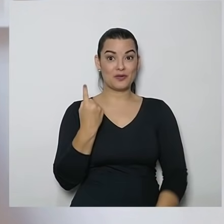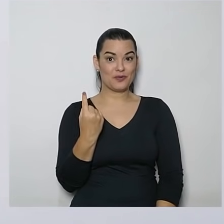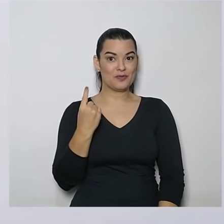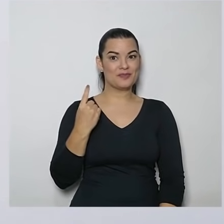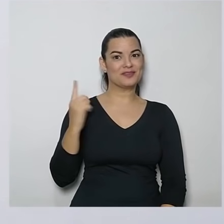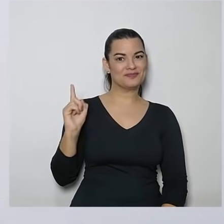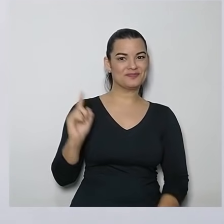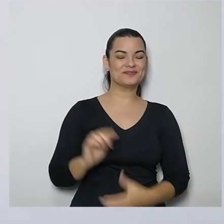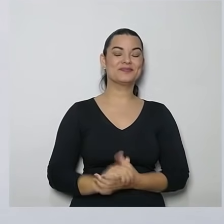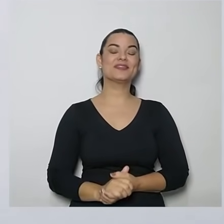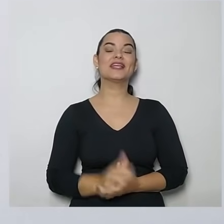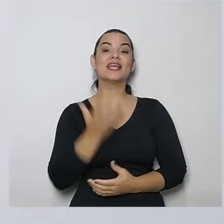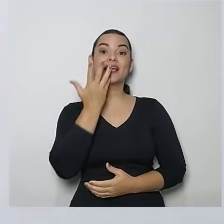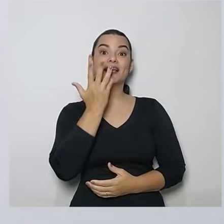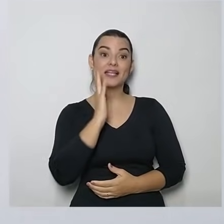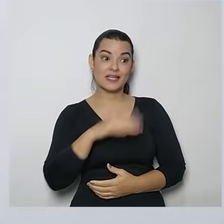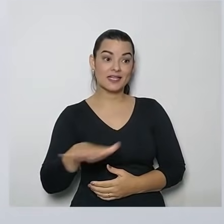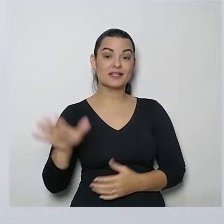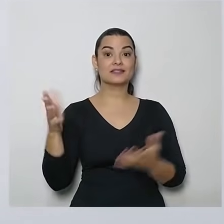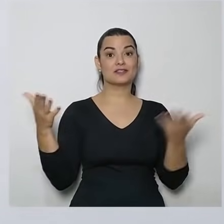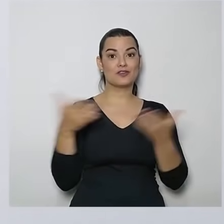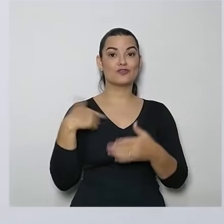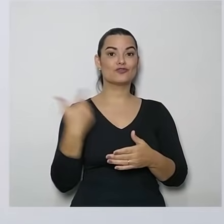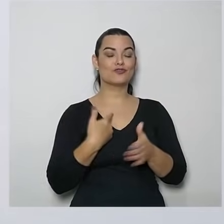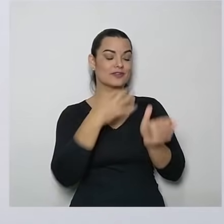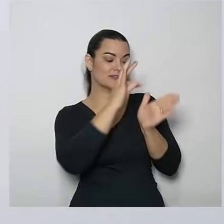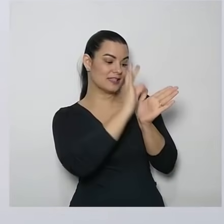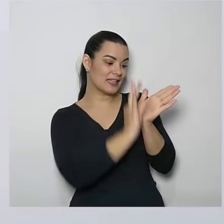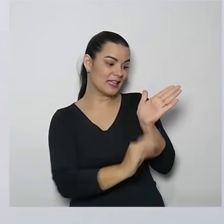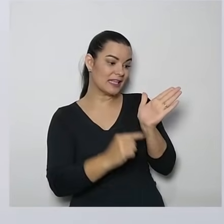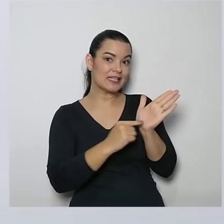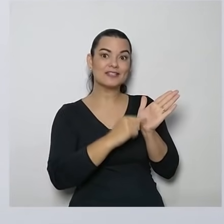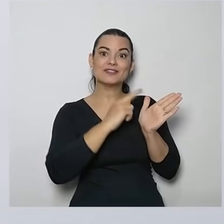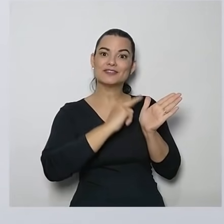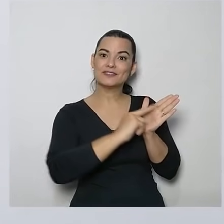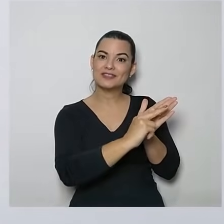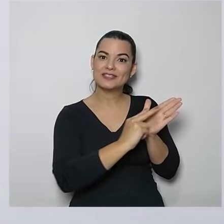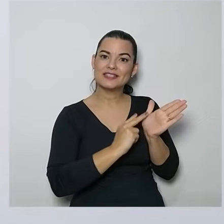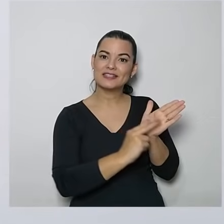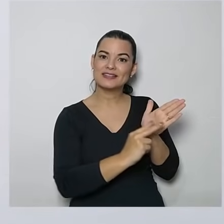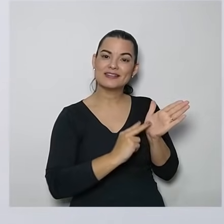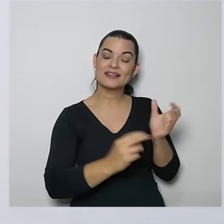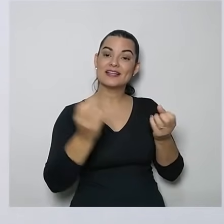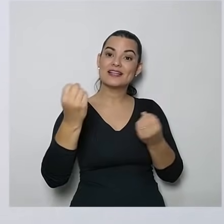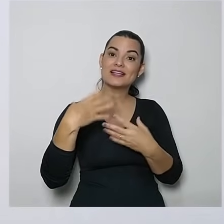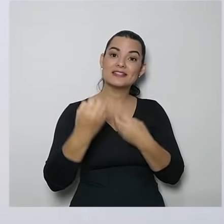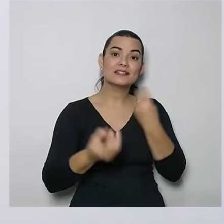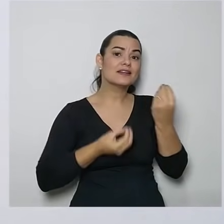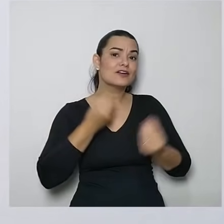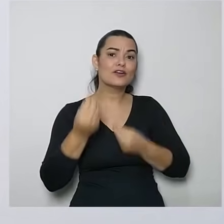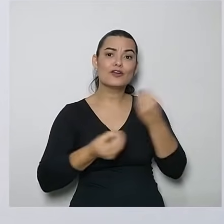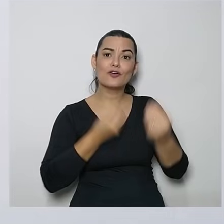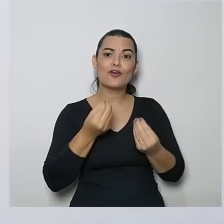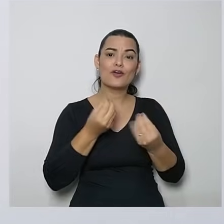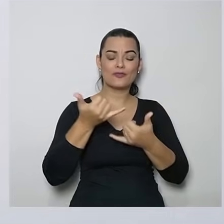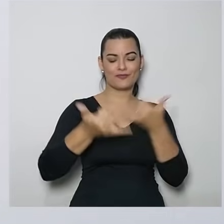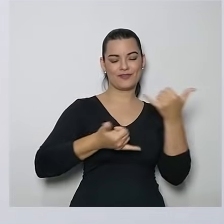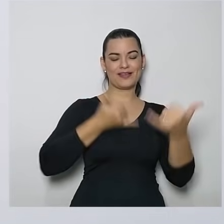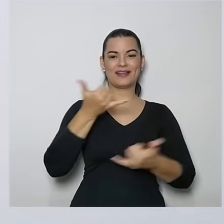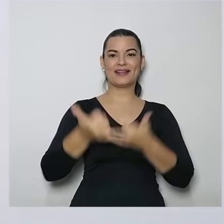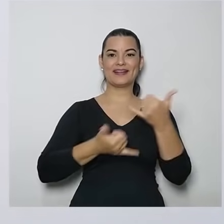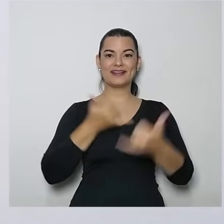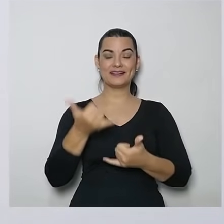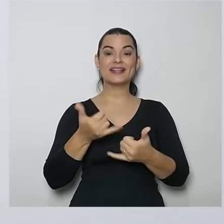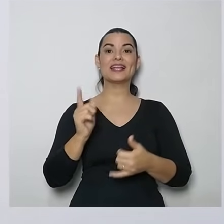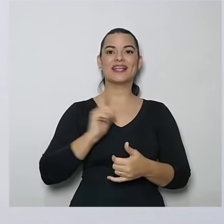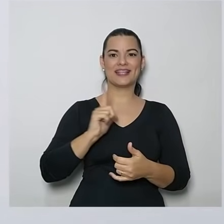brincadeiras. Crianças, hoje nós vamos ler um texto que nos ensina a como brincar uma brincadeira, que é retratada